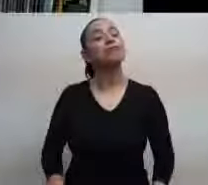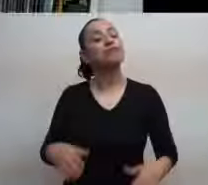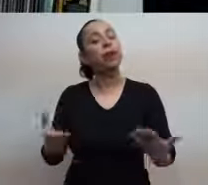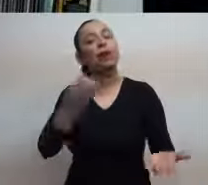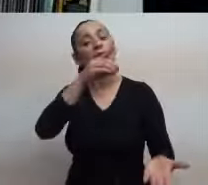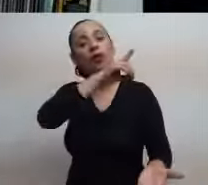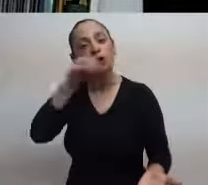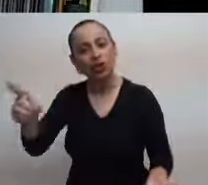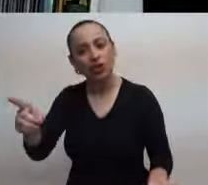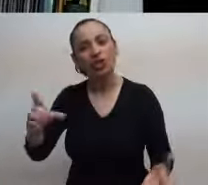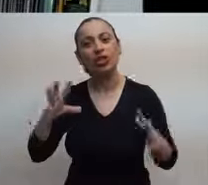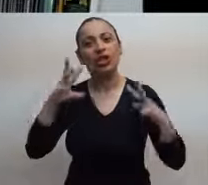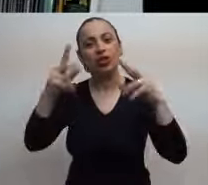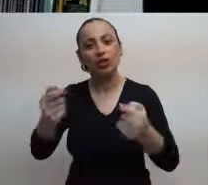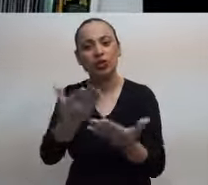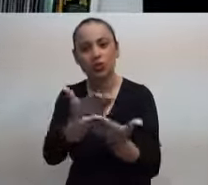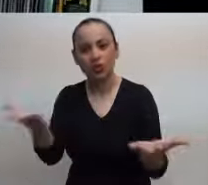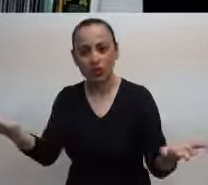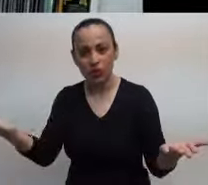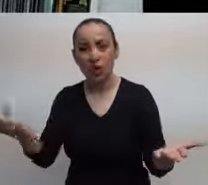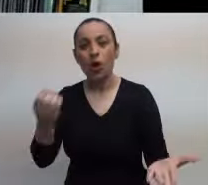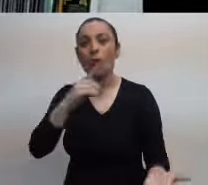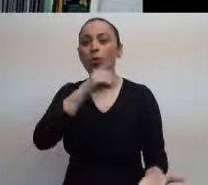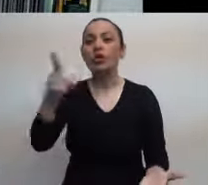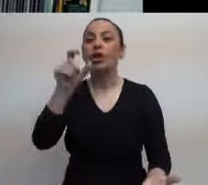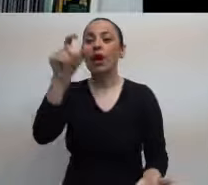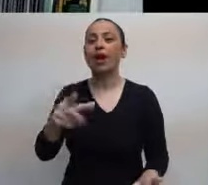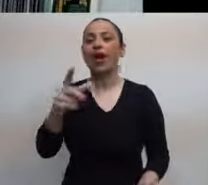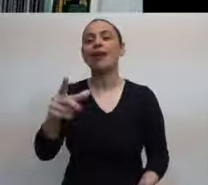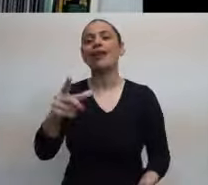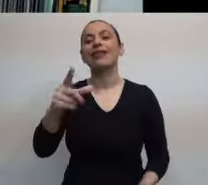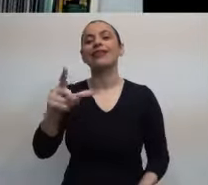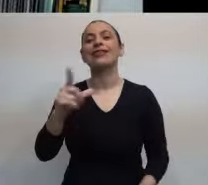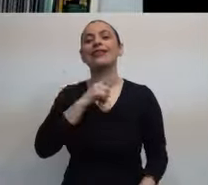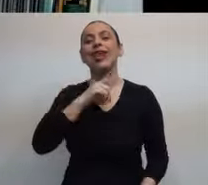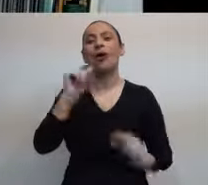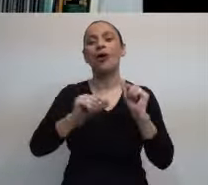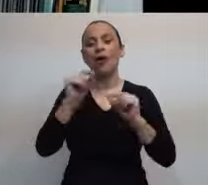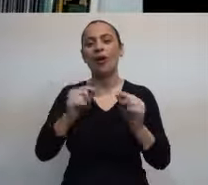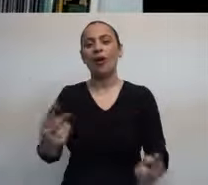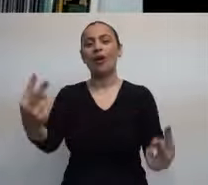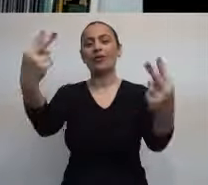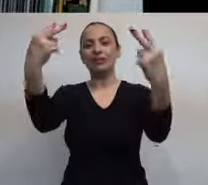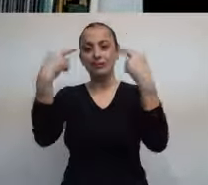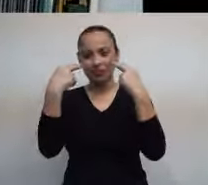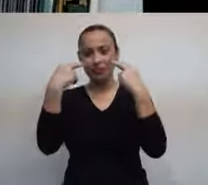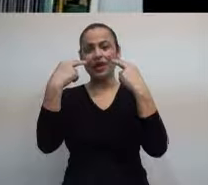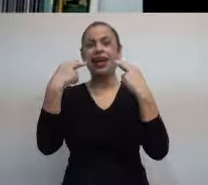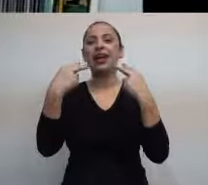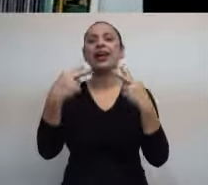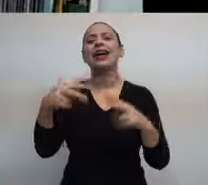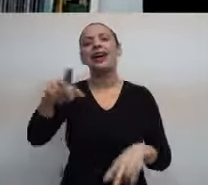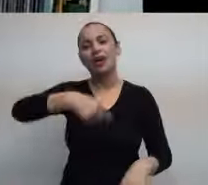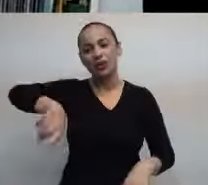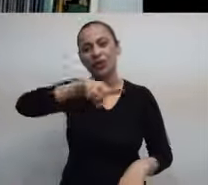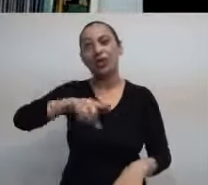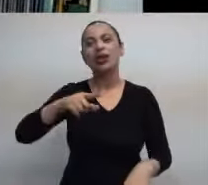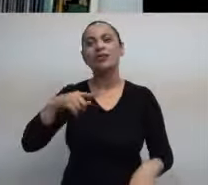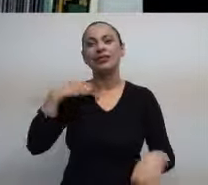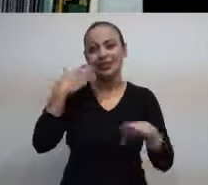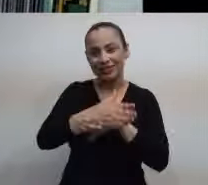Bem, bom dia a todos. Bom dia a todos que nos estão dando a sua